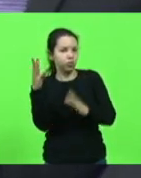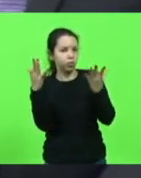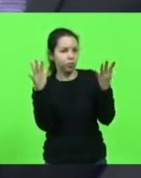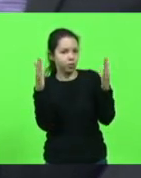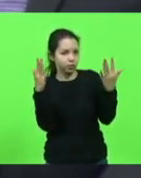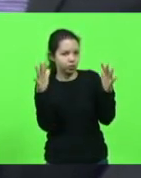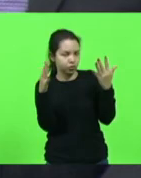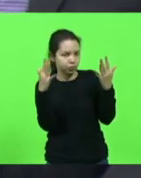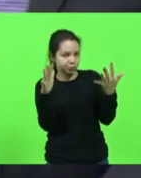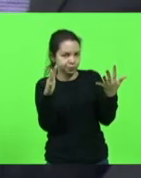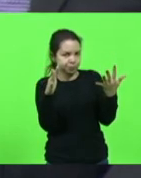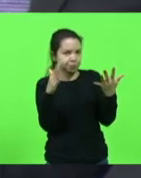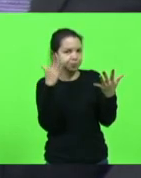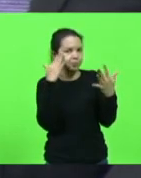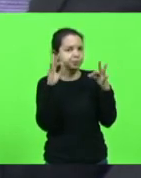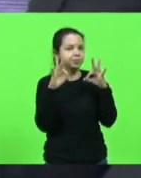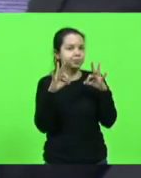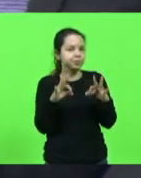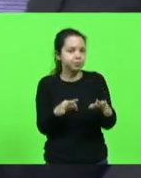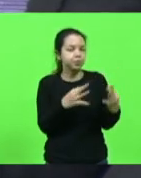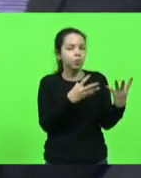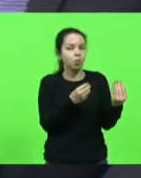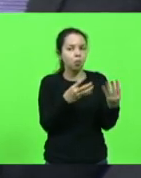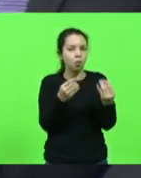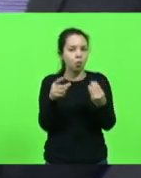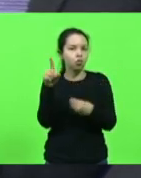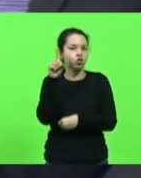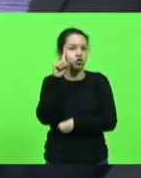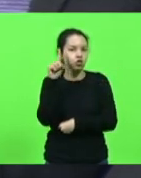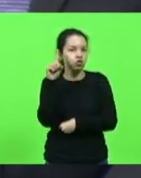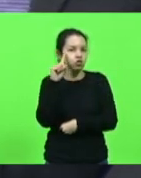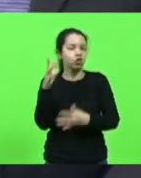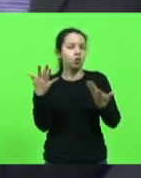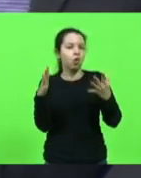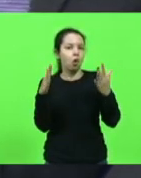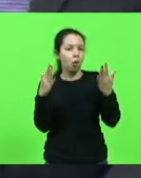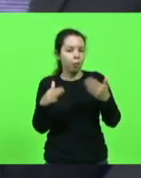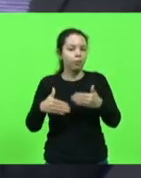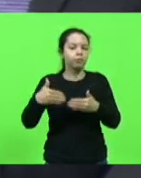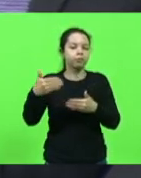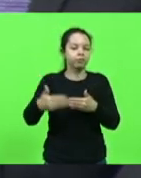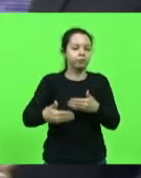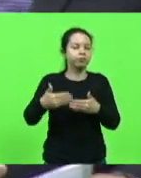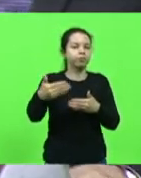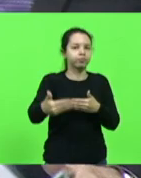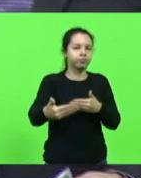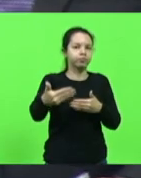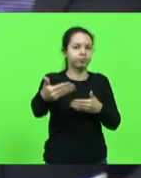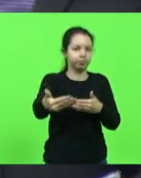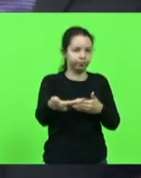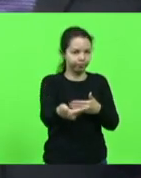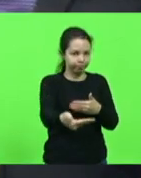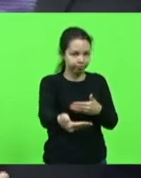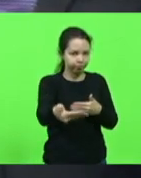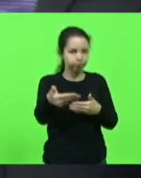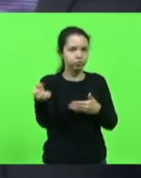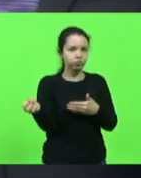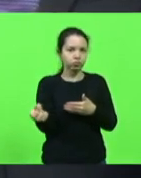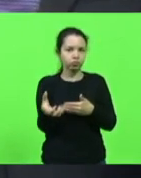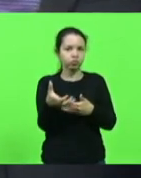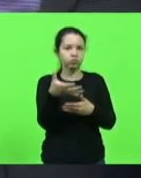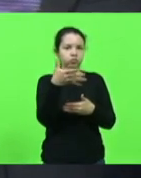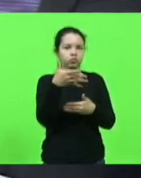certeza de que muitas datas de comemoração estão por vir nas próximas décadas, diante de novas e